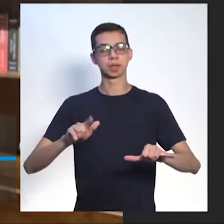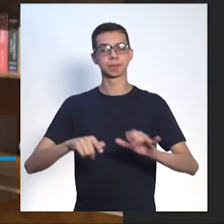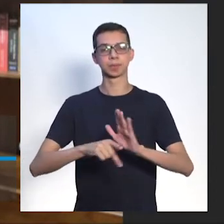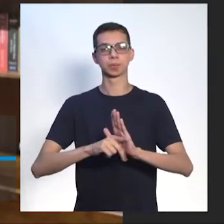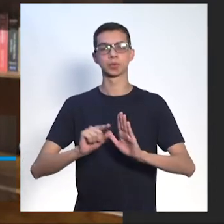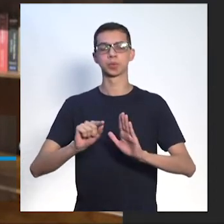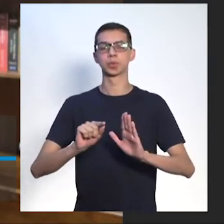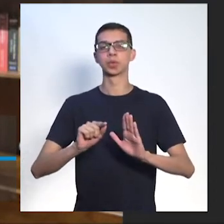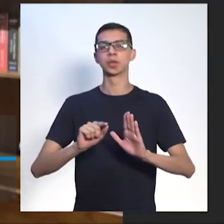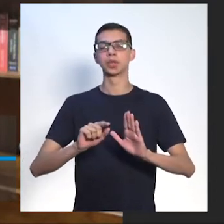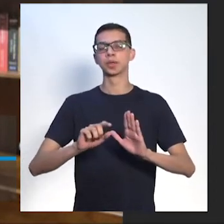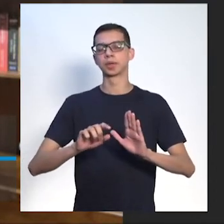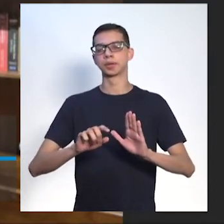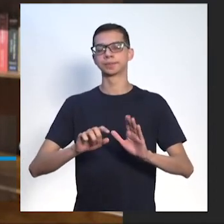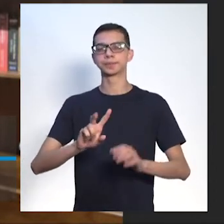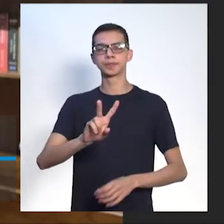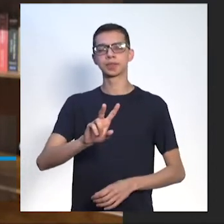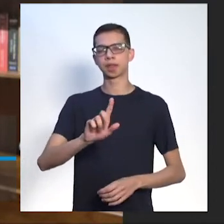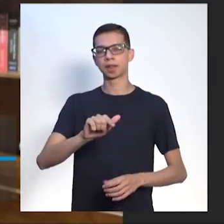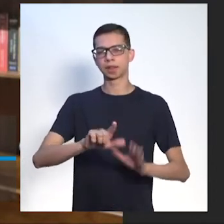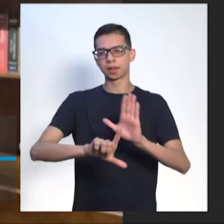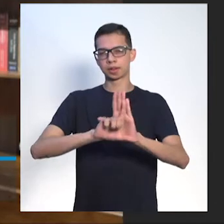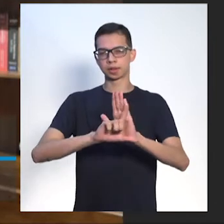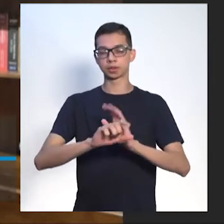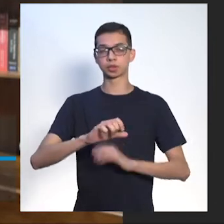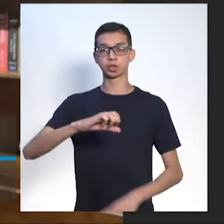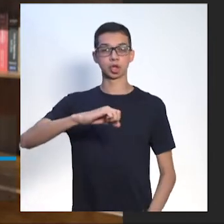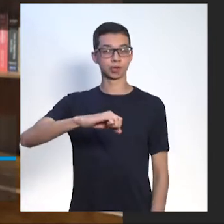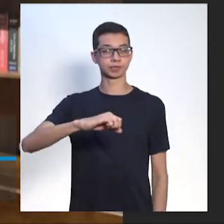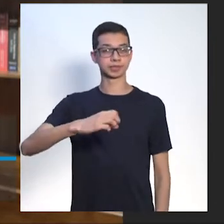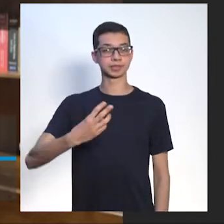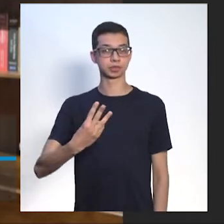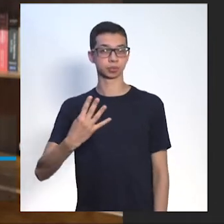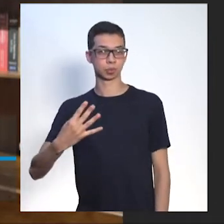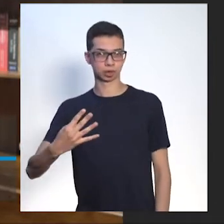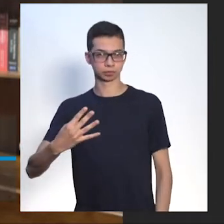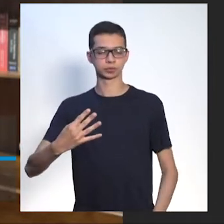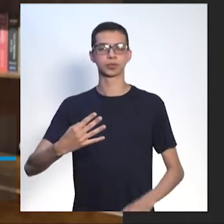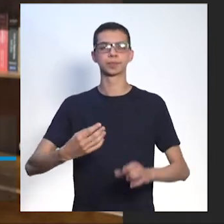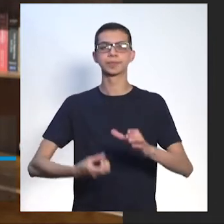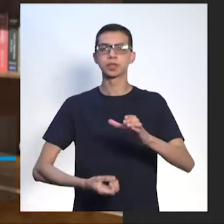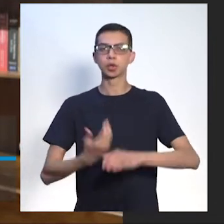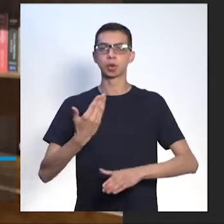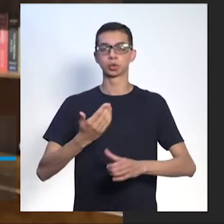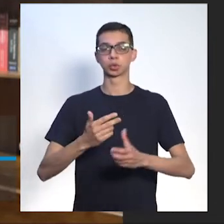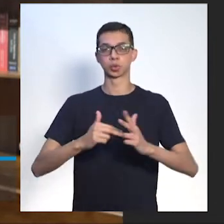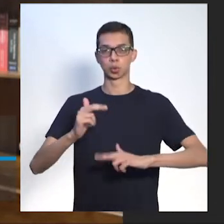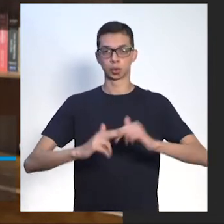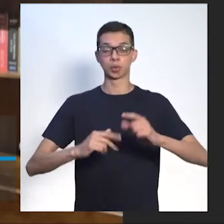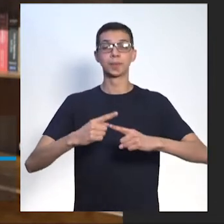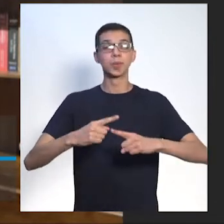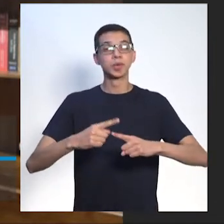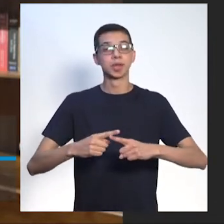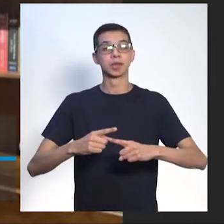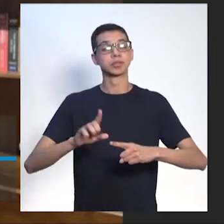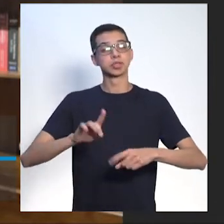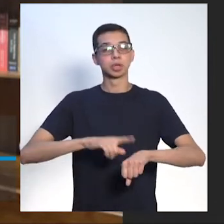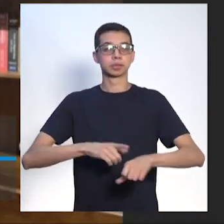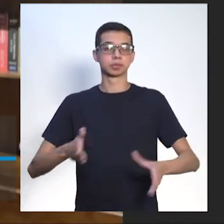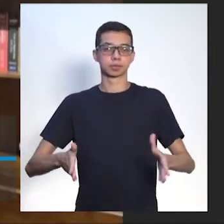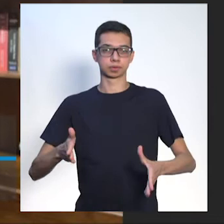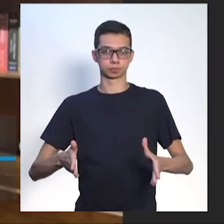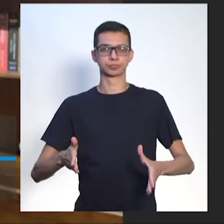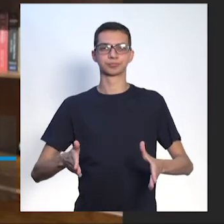medida provisória 934, que foi feita em junho, quando surgiu a pandemia. Tá? Por